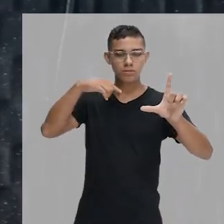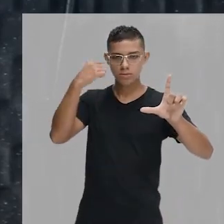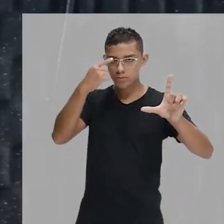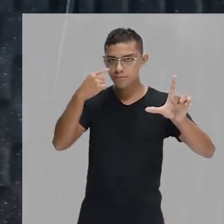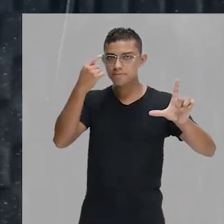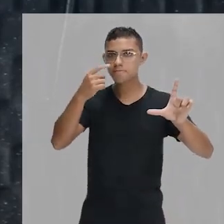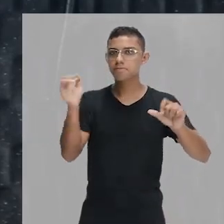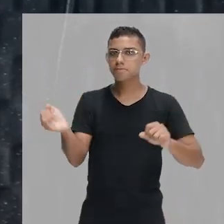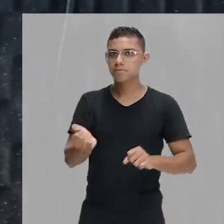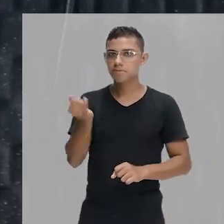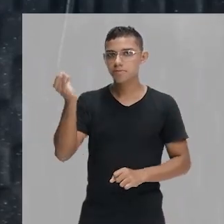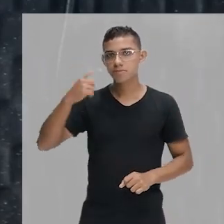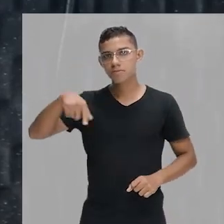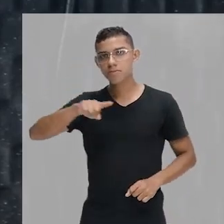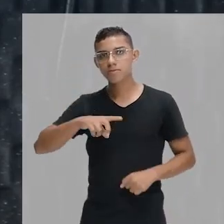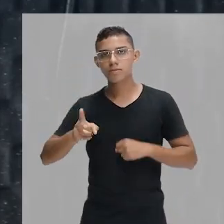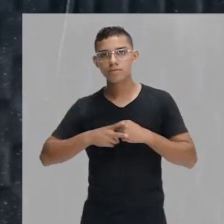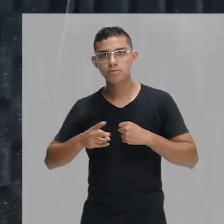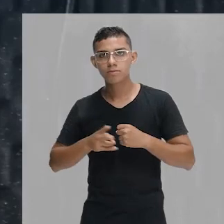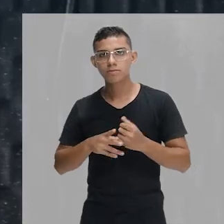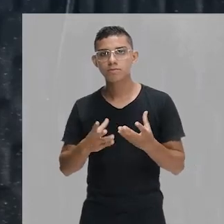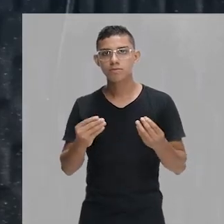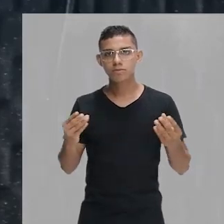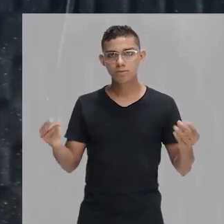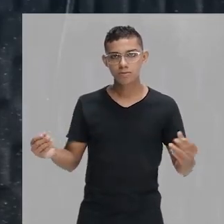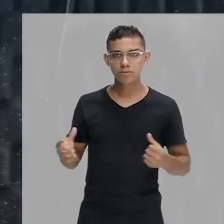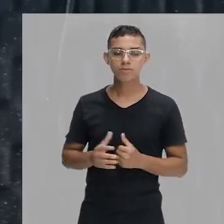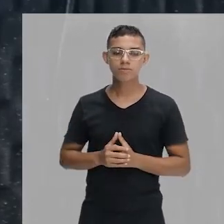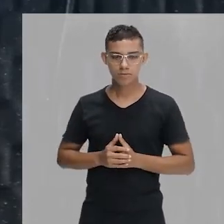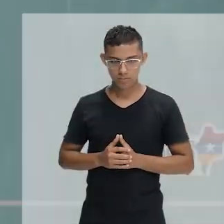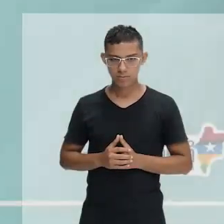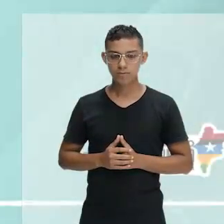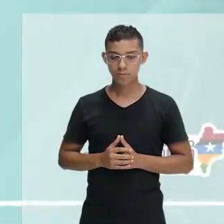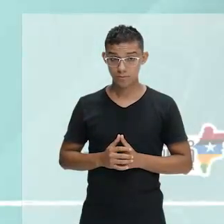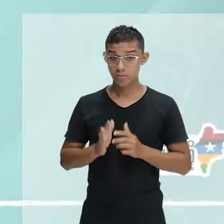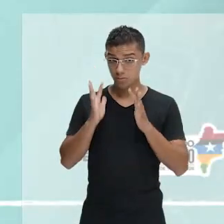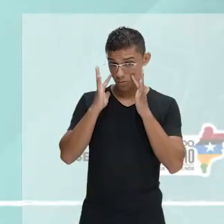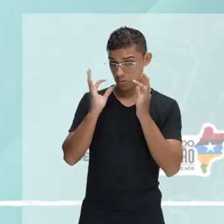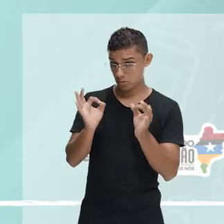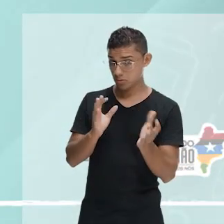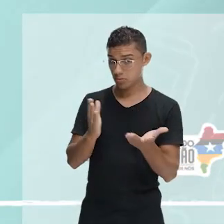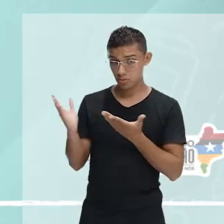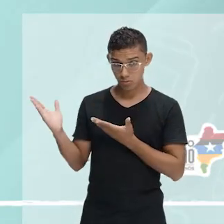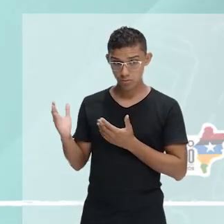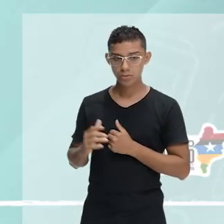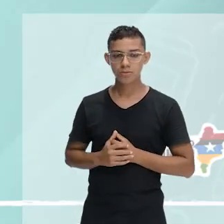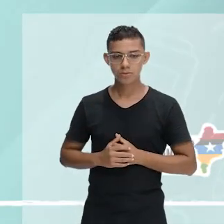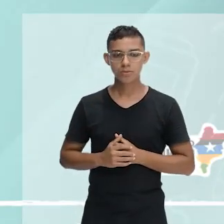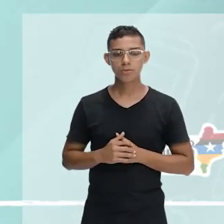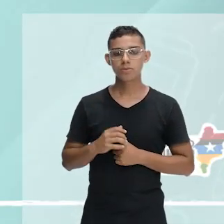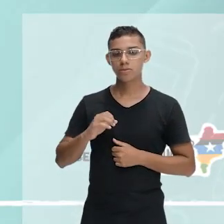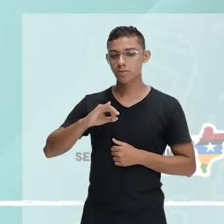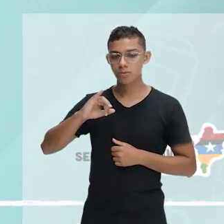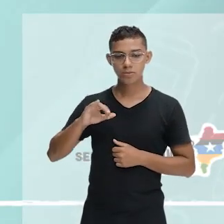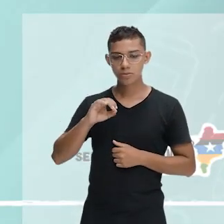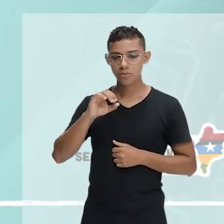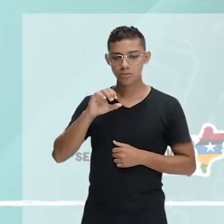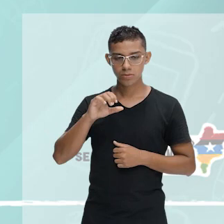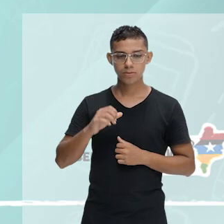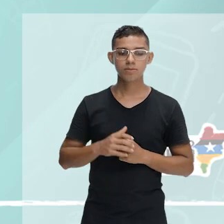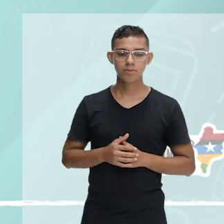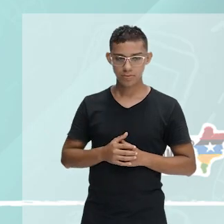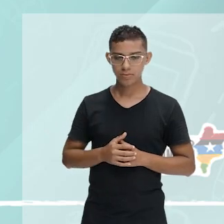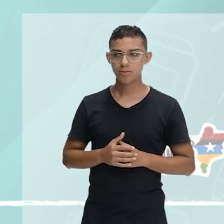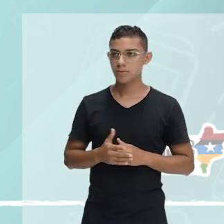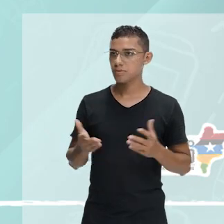em espanhol. Tem muito verbo lá, tá bom? Então, fique de ojo. Hoje a Diana Gonçalves não apareceu por aqui,